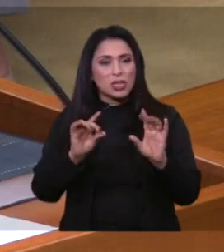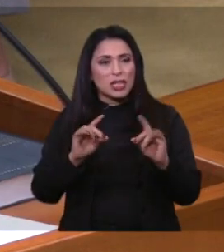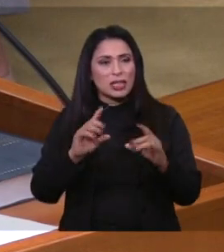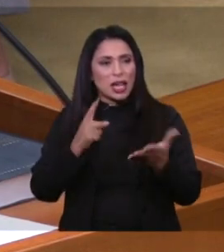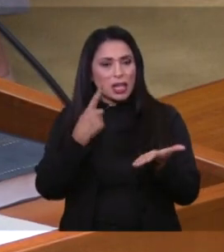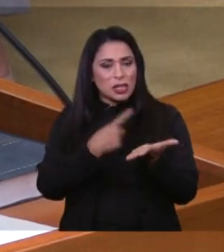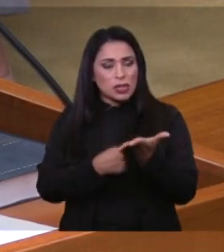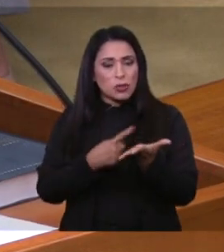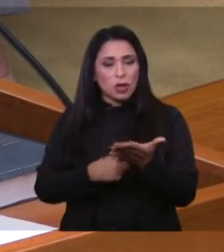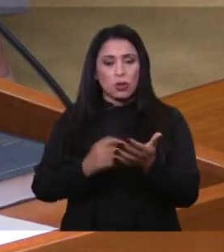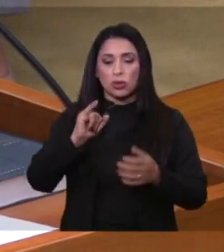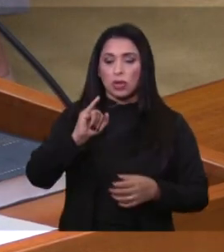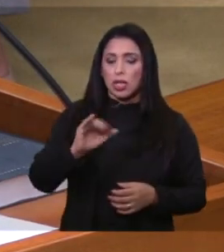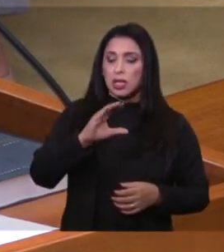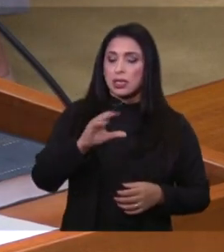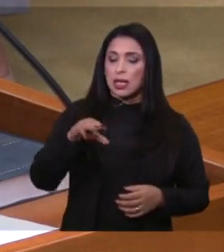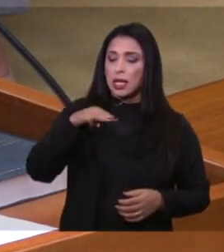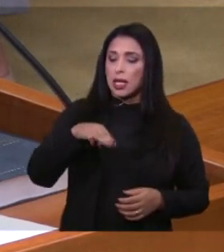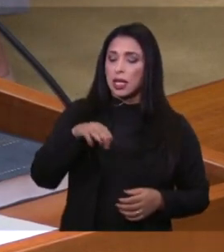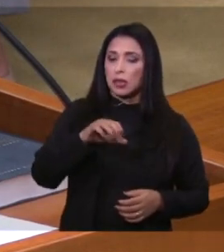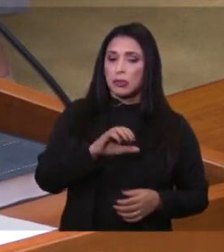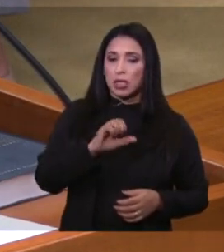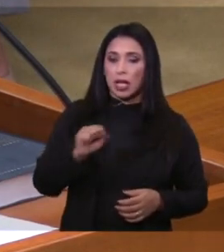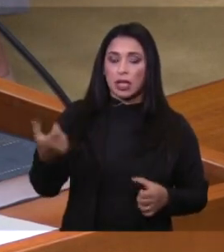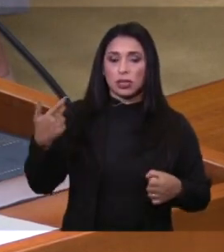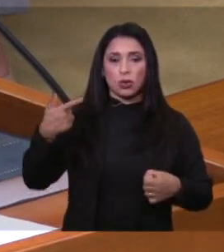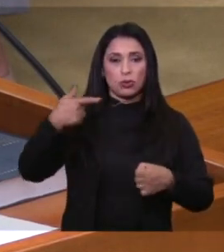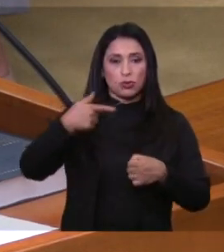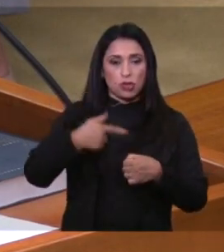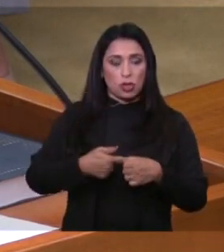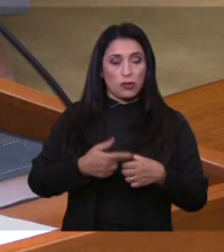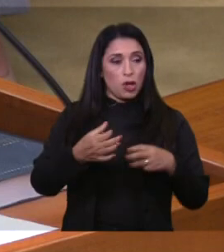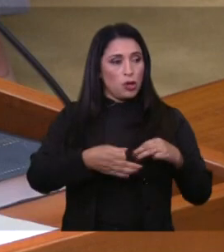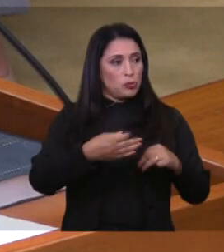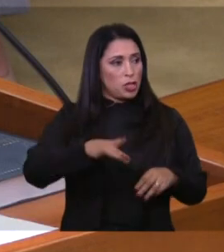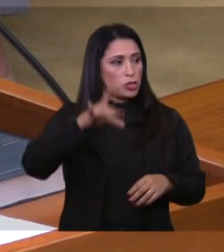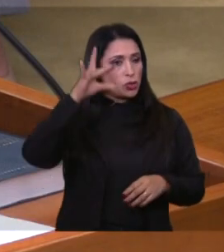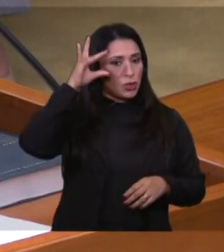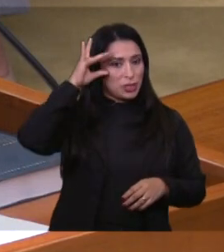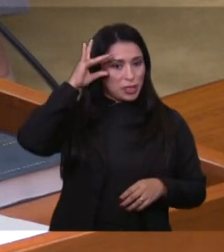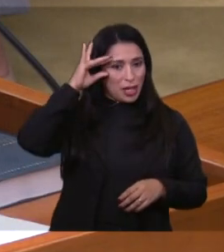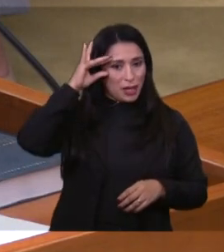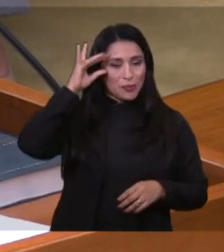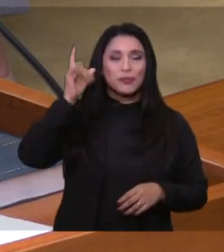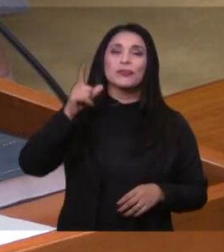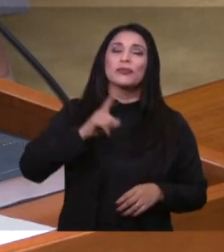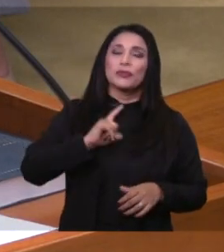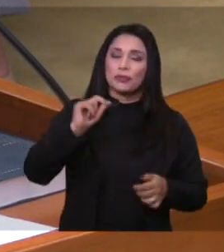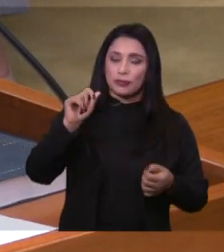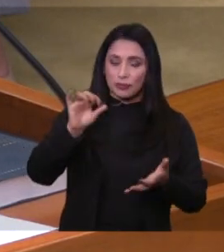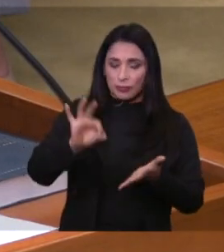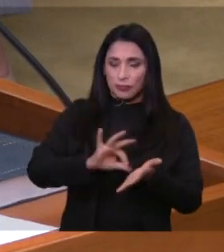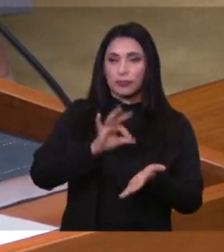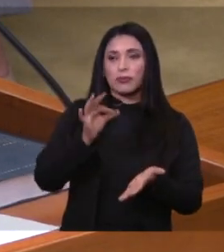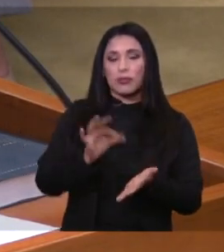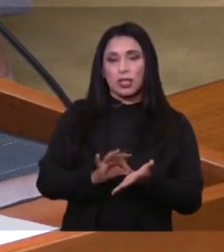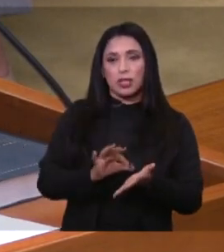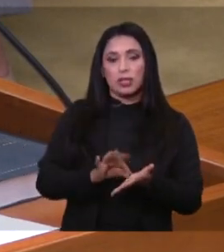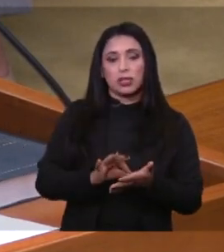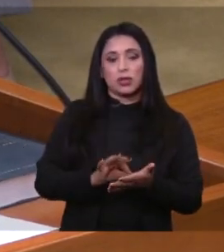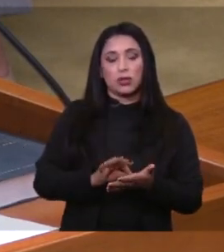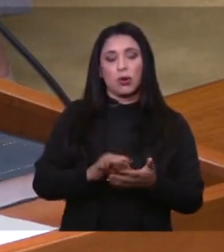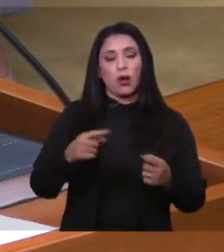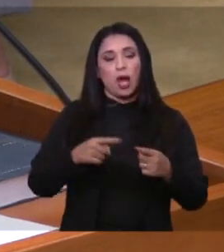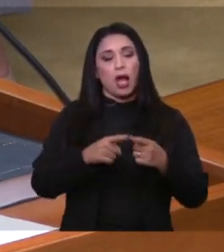acordo do ICMS combustível. Sua Excelência, o ministro André está no plenário. Veio desse Supremo Tribunal Federal a